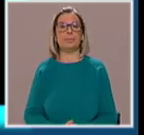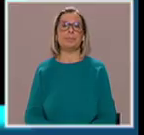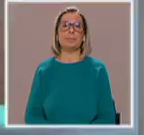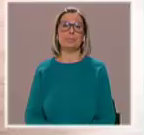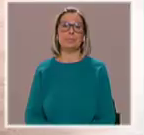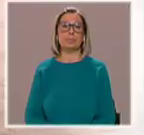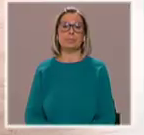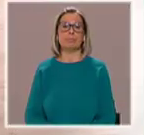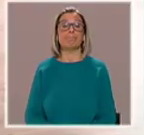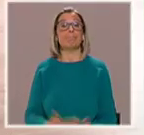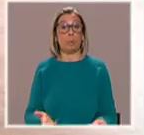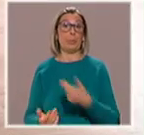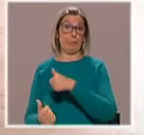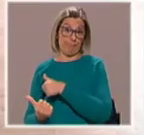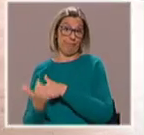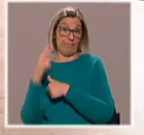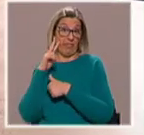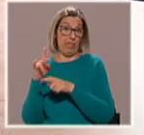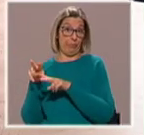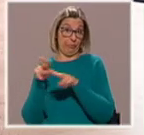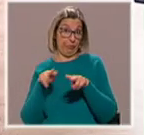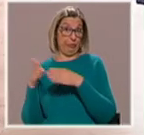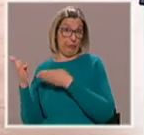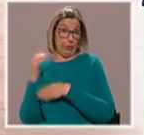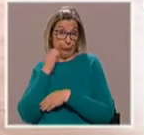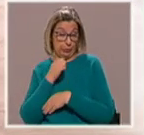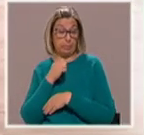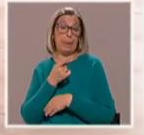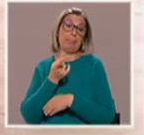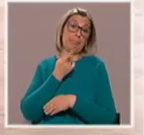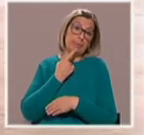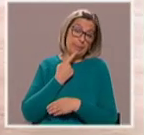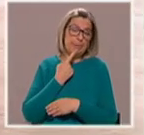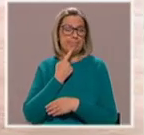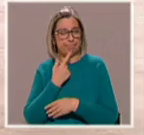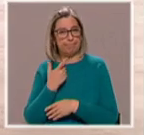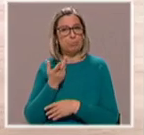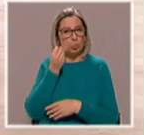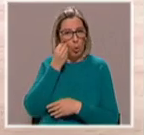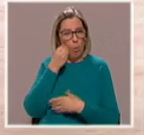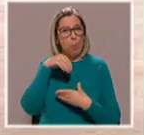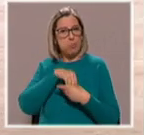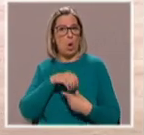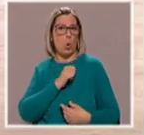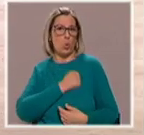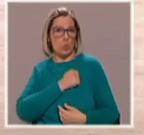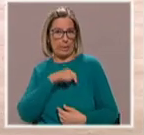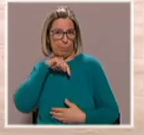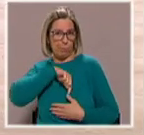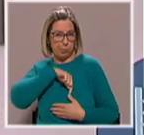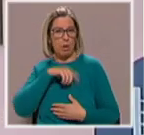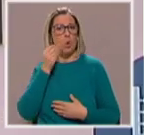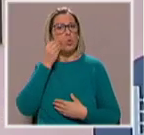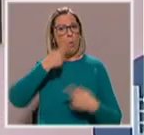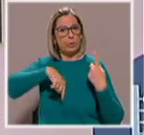Bom, com este vídeo nós conseguimos então perceber um pouco como é constituído o coração e como é que o sangue circula no